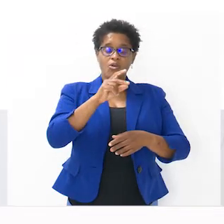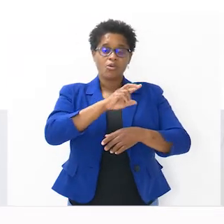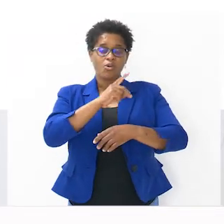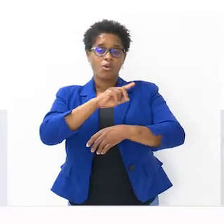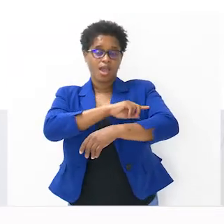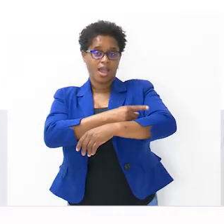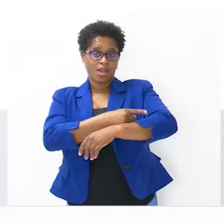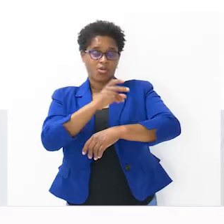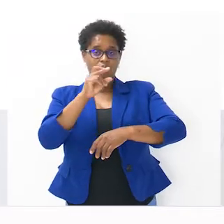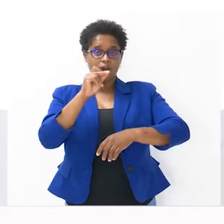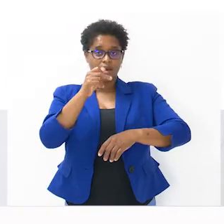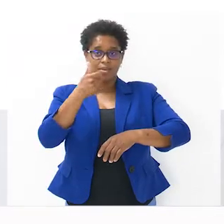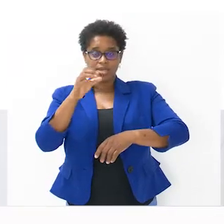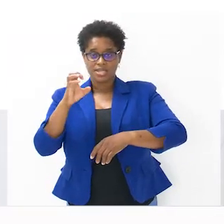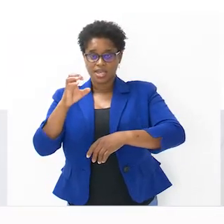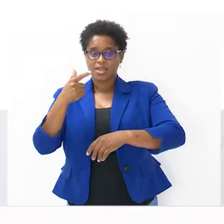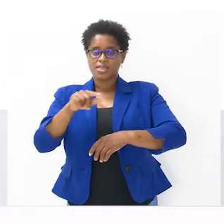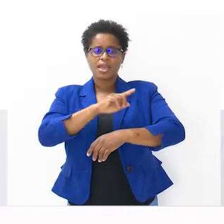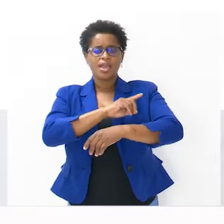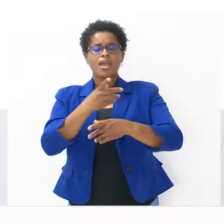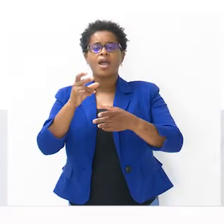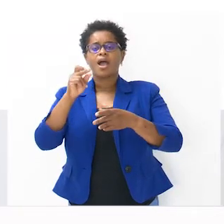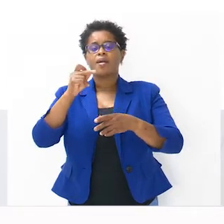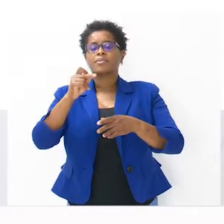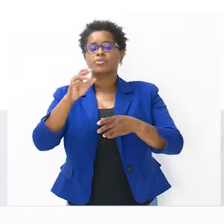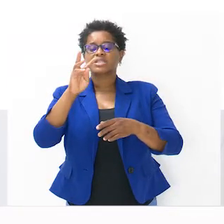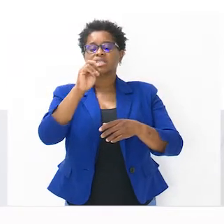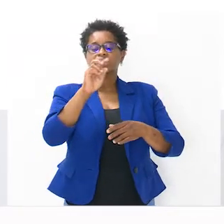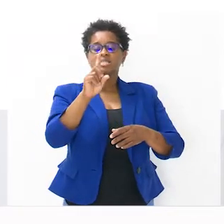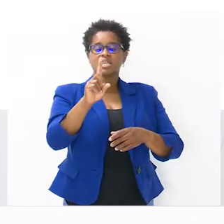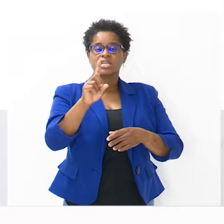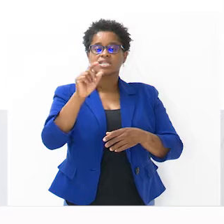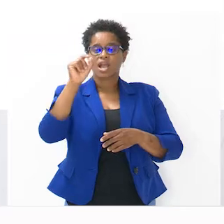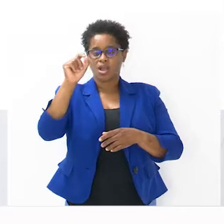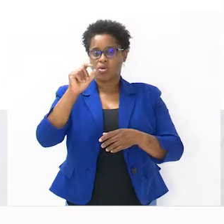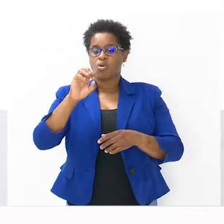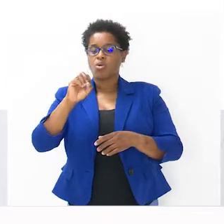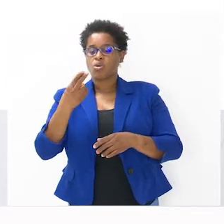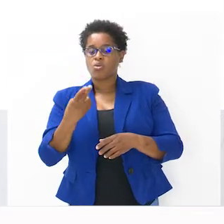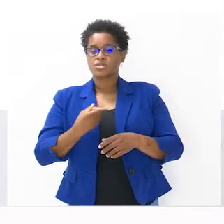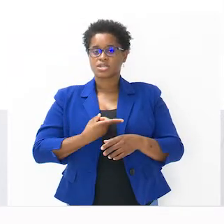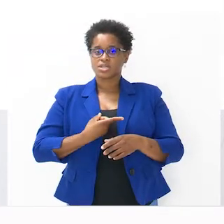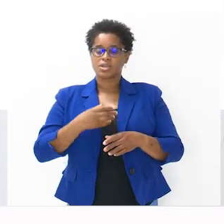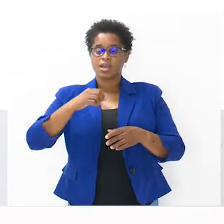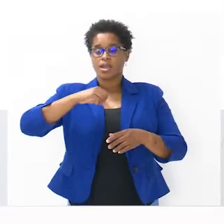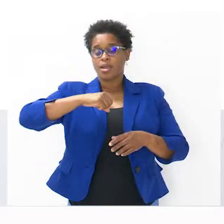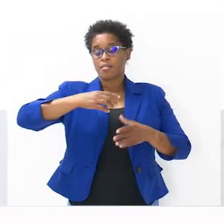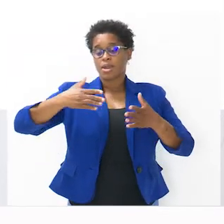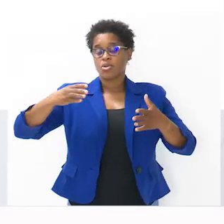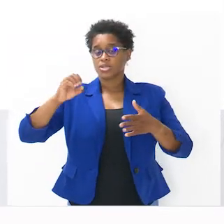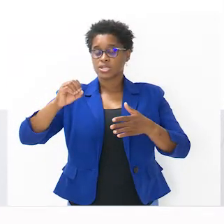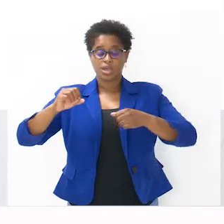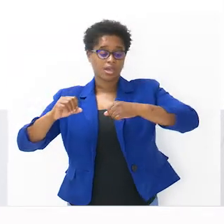ABC tem amplitude 36 graus, ou seja, maior que